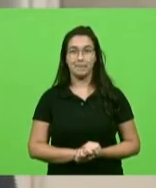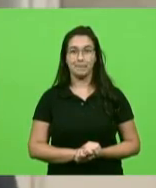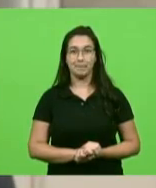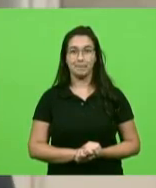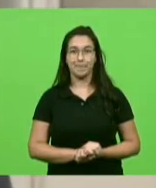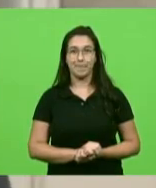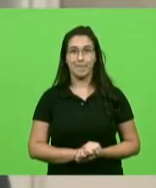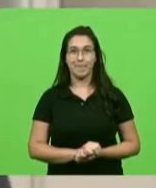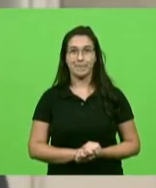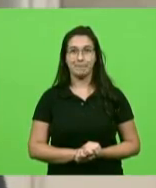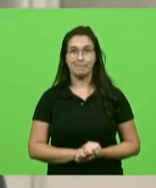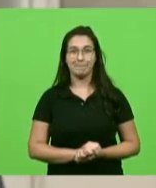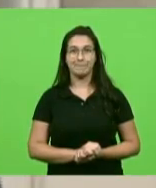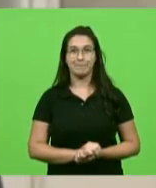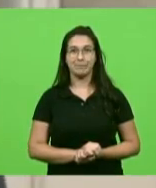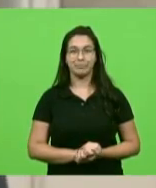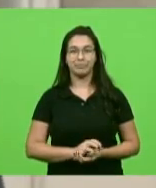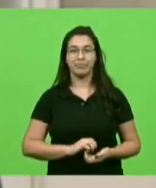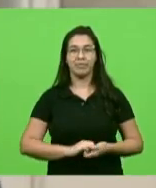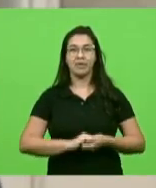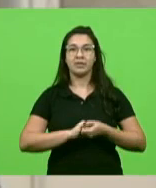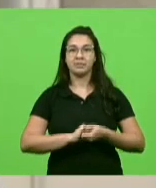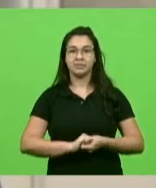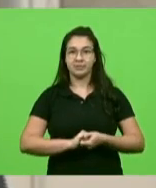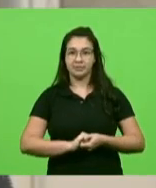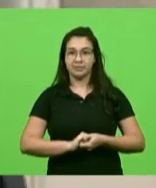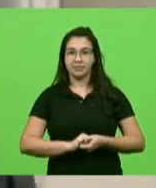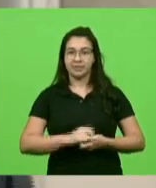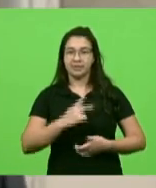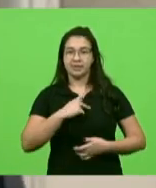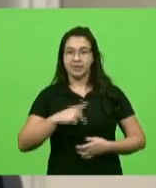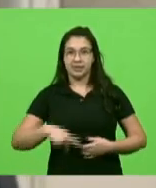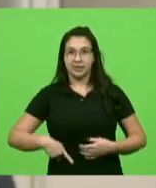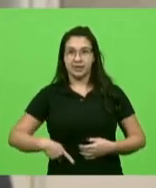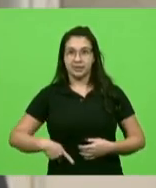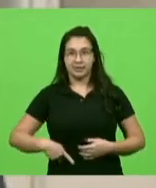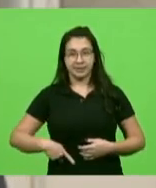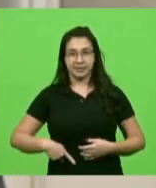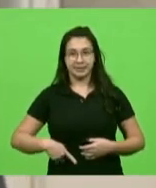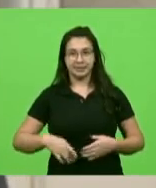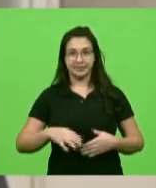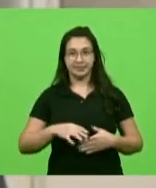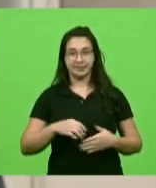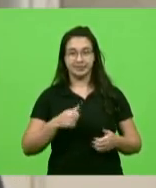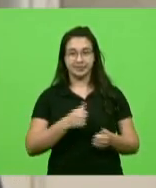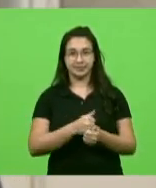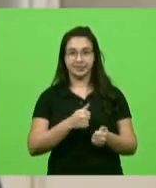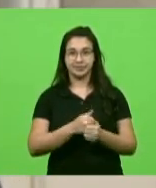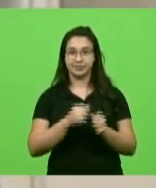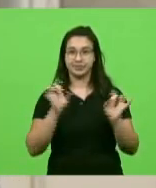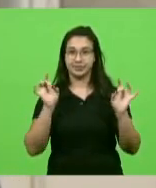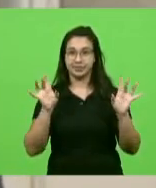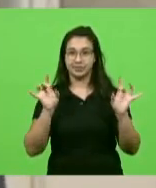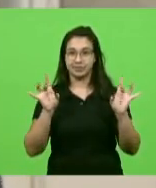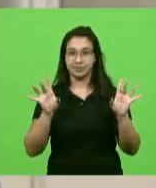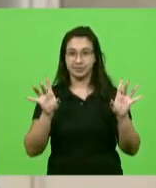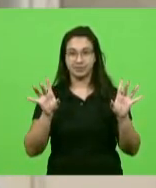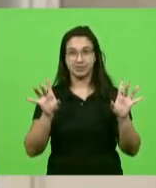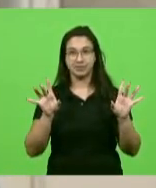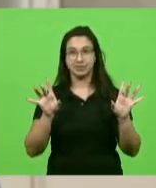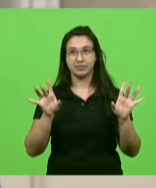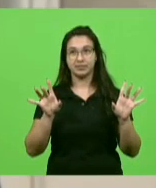o cumprimento o excelentíssimo senhor presidente deste tribunal especial